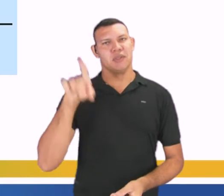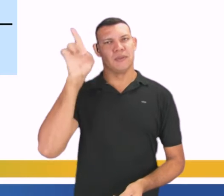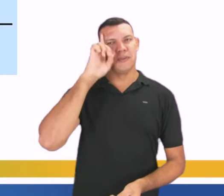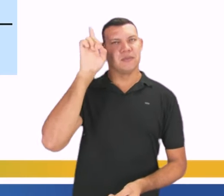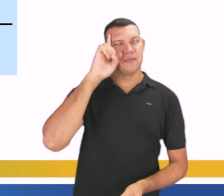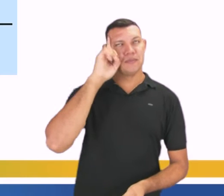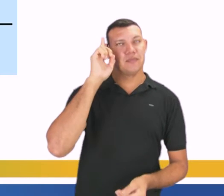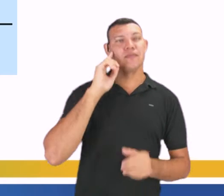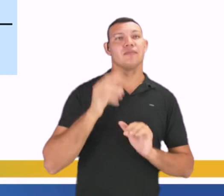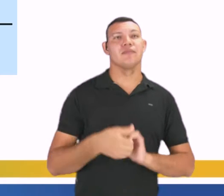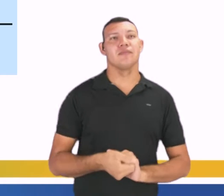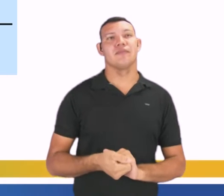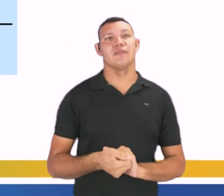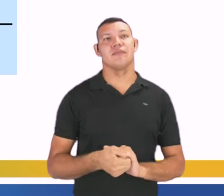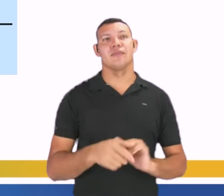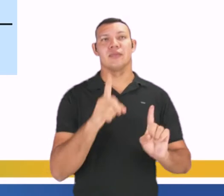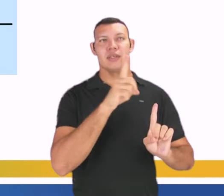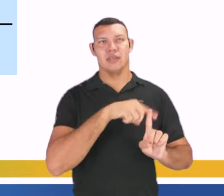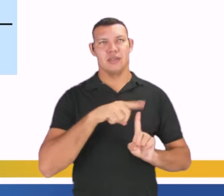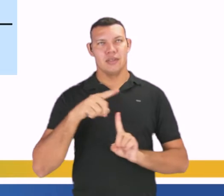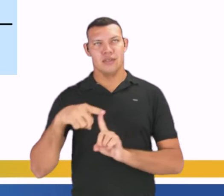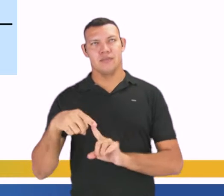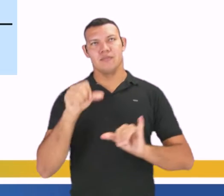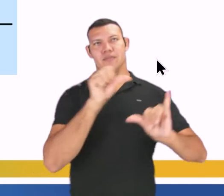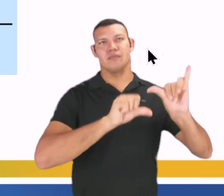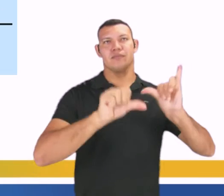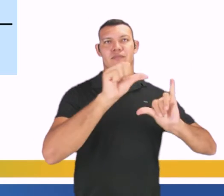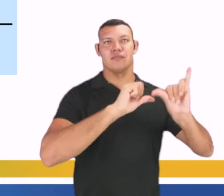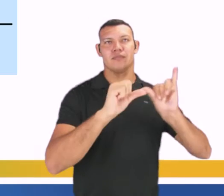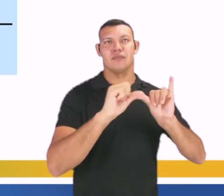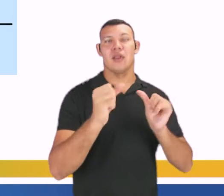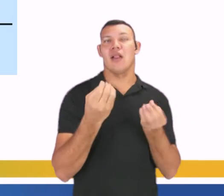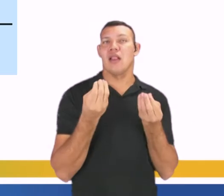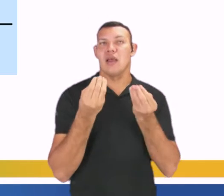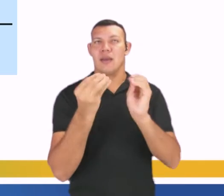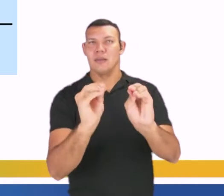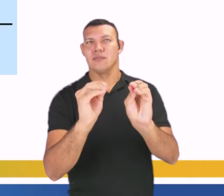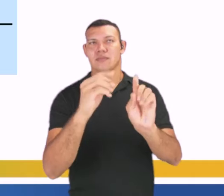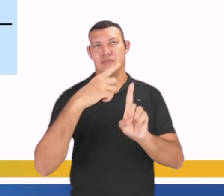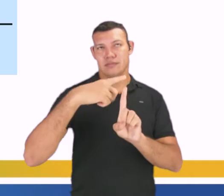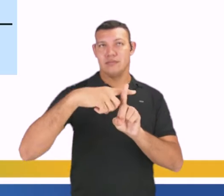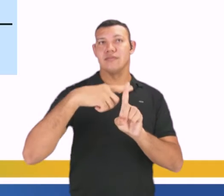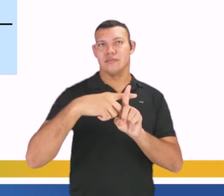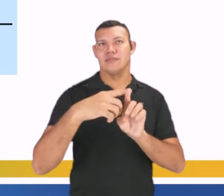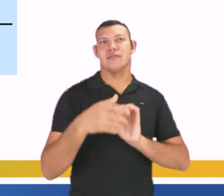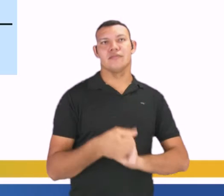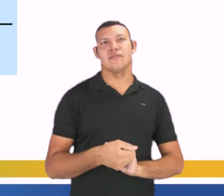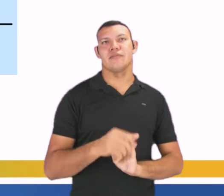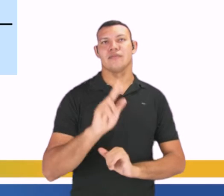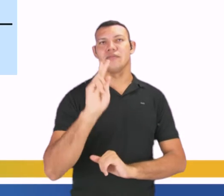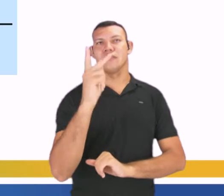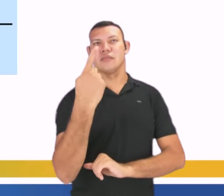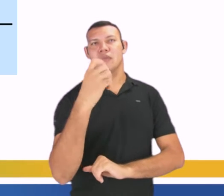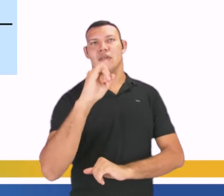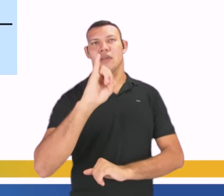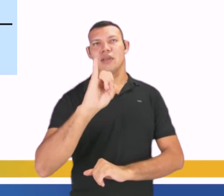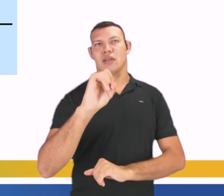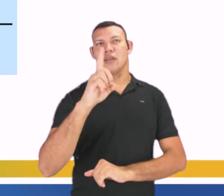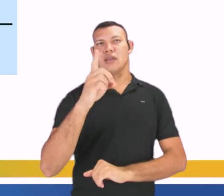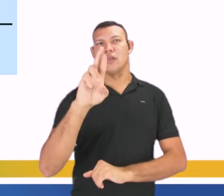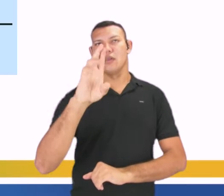Tipo de reação de adição. Como você sabe, a adição, na aula passada, tem a hidrogenação, a